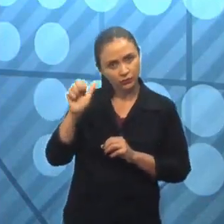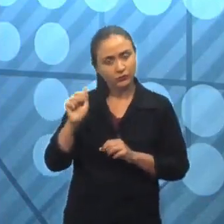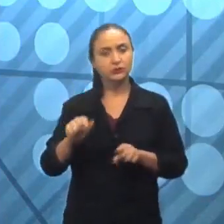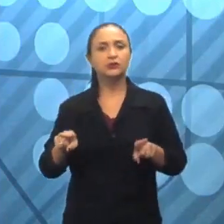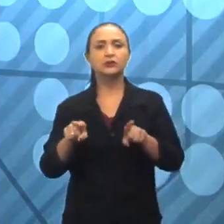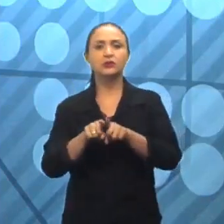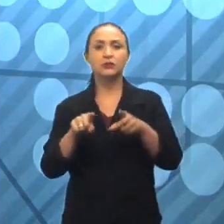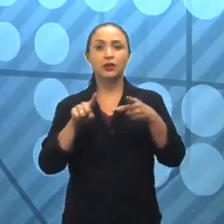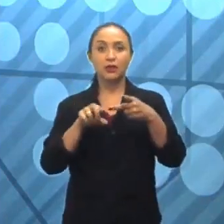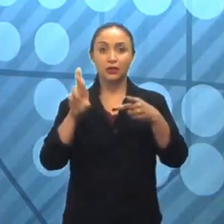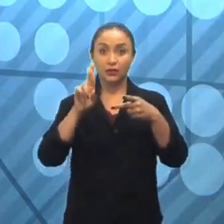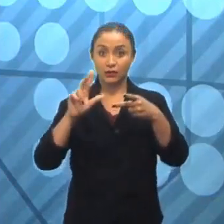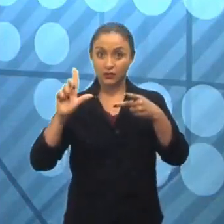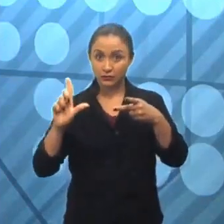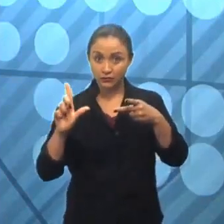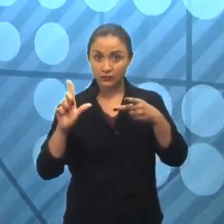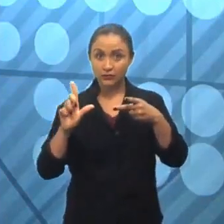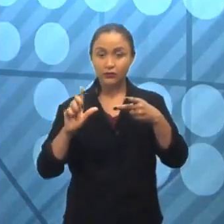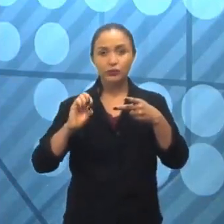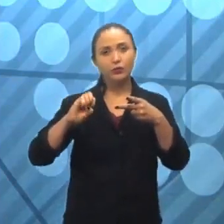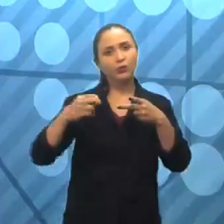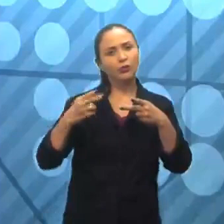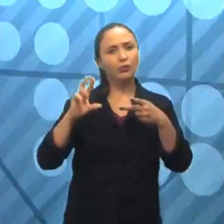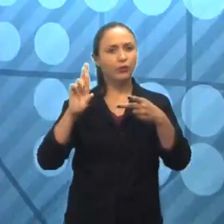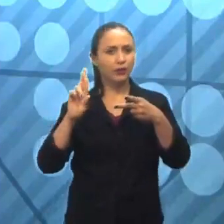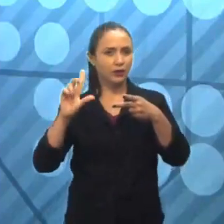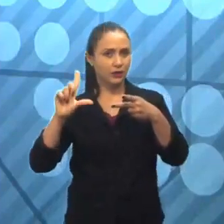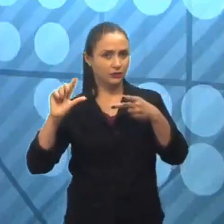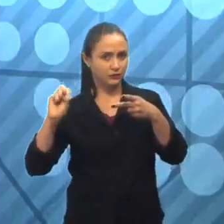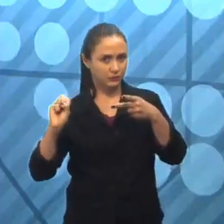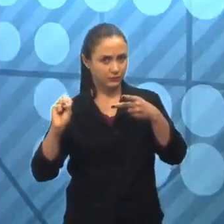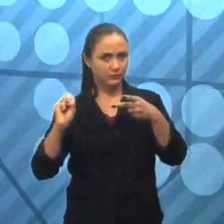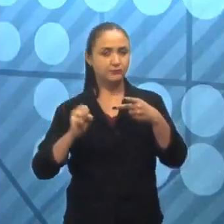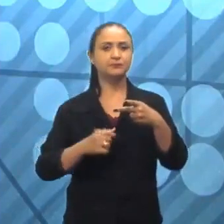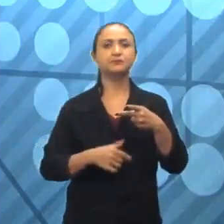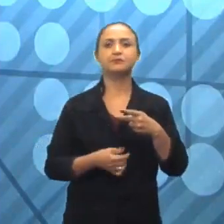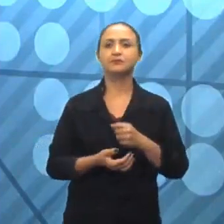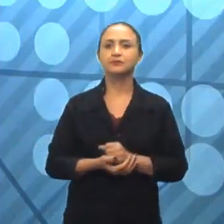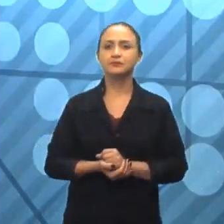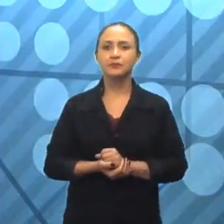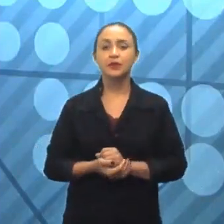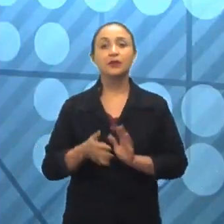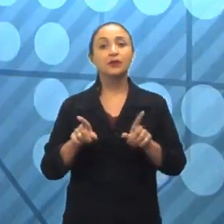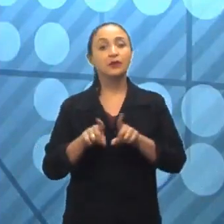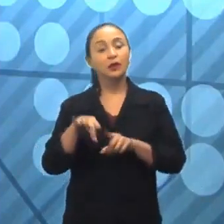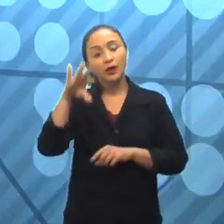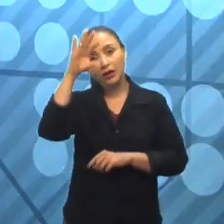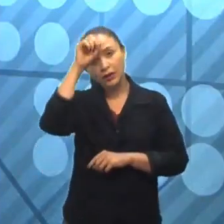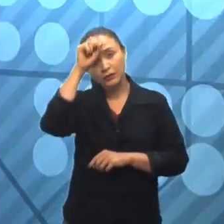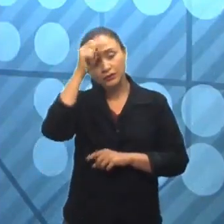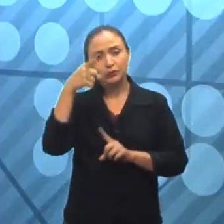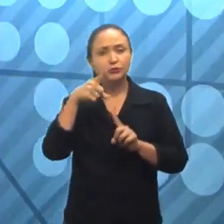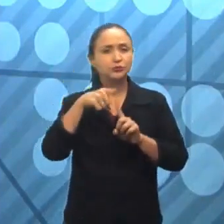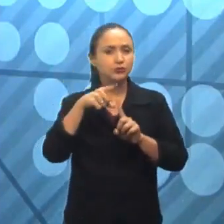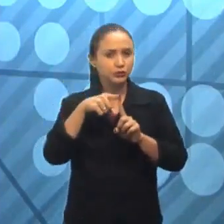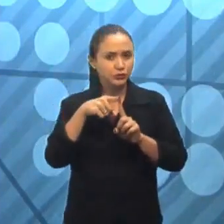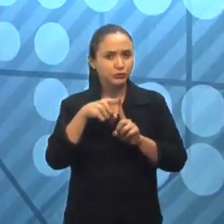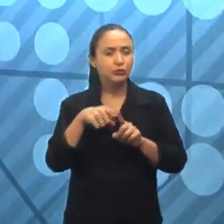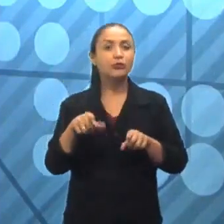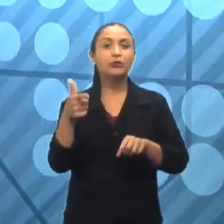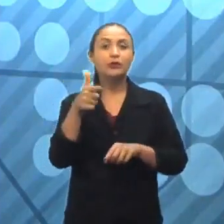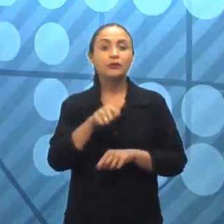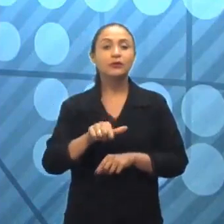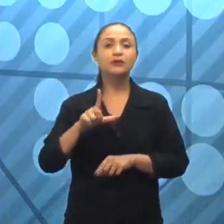circuitos RL ou RLC, na verdade. Você aprendeu esses tipos de circuitos: